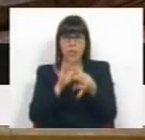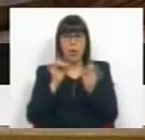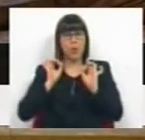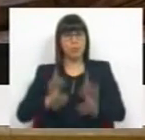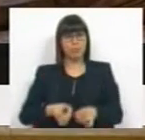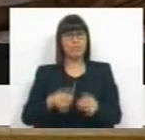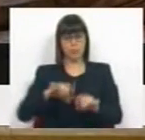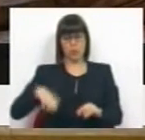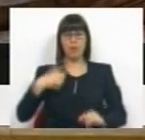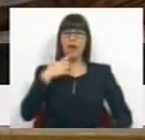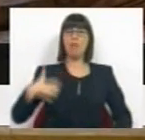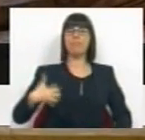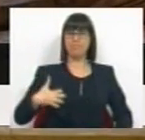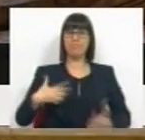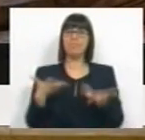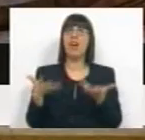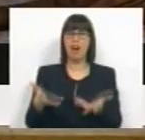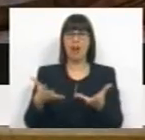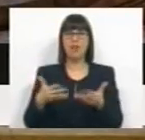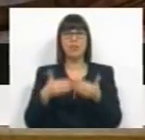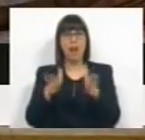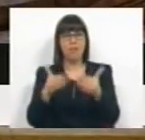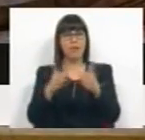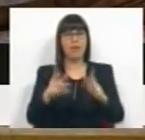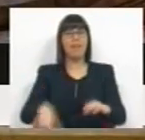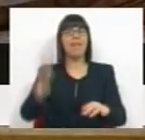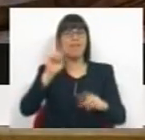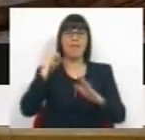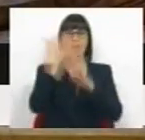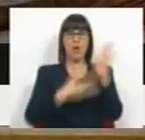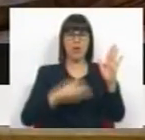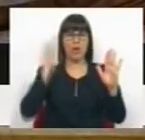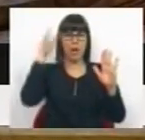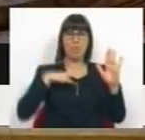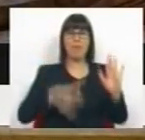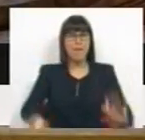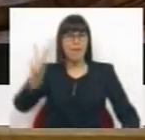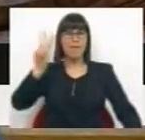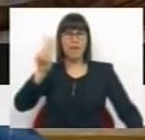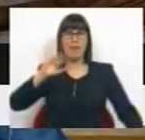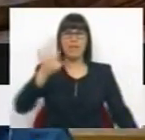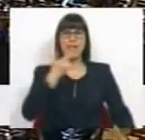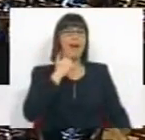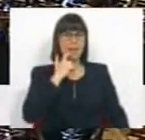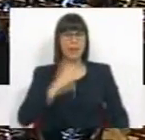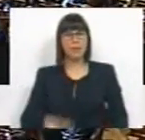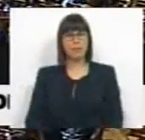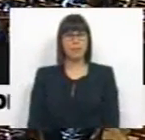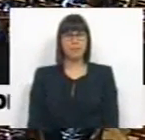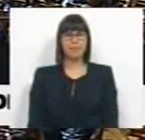caminho que os Verdes se orgulham de ajudar a desbravar. Viva a Constituição da República Portuguesa, viva o 25 de Abril!